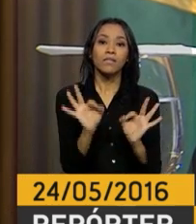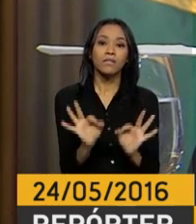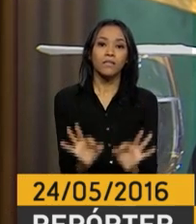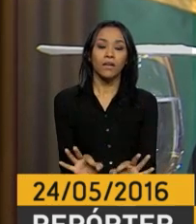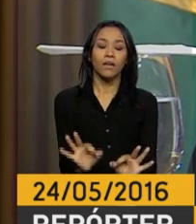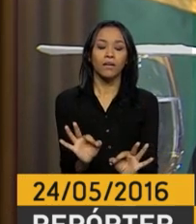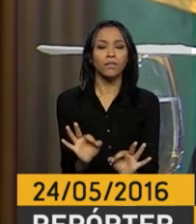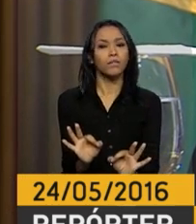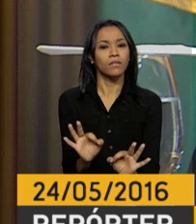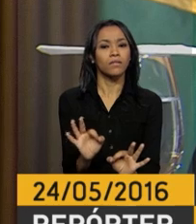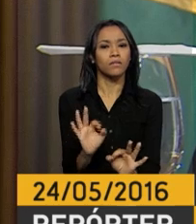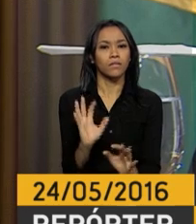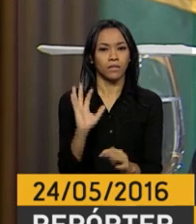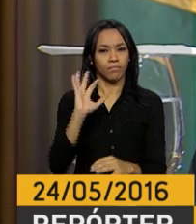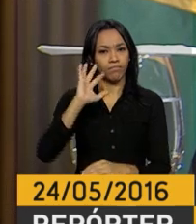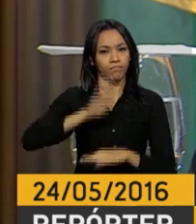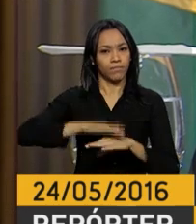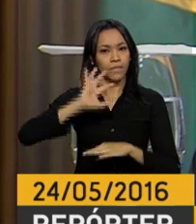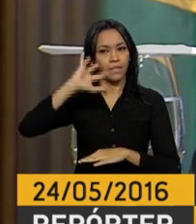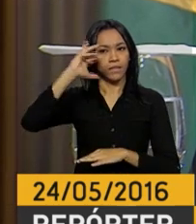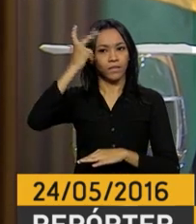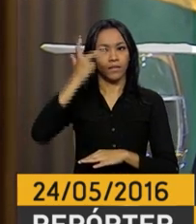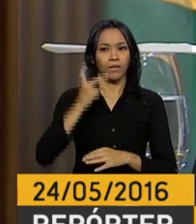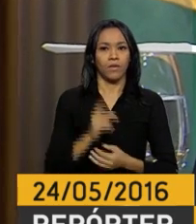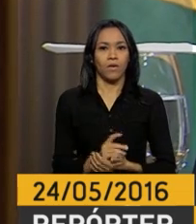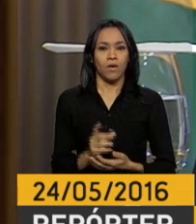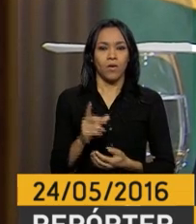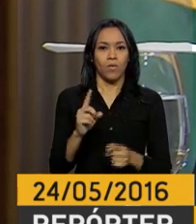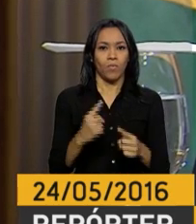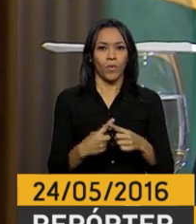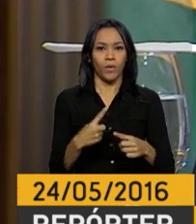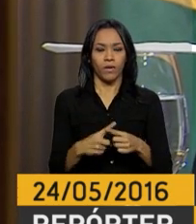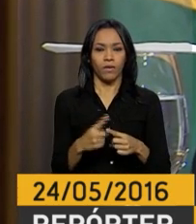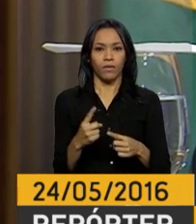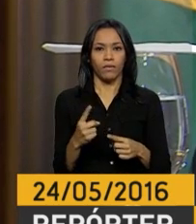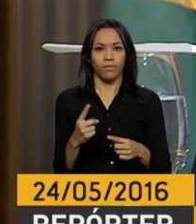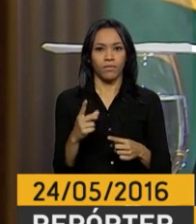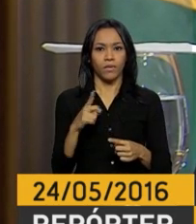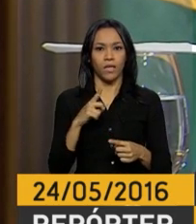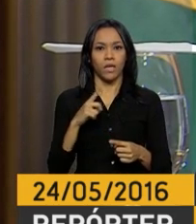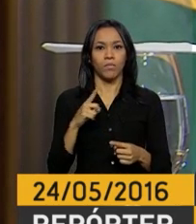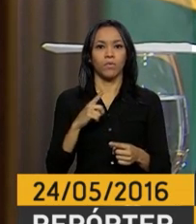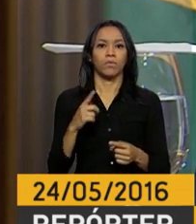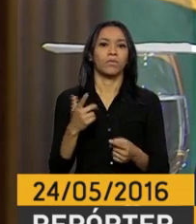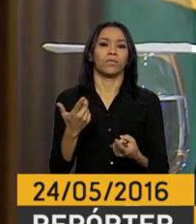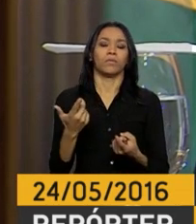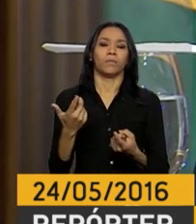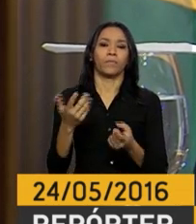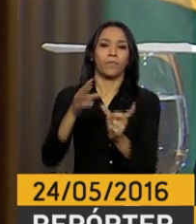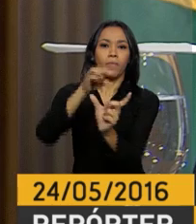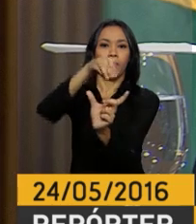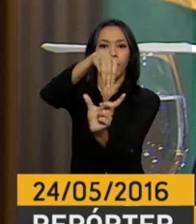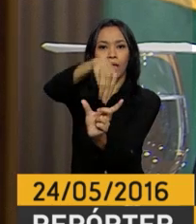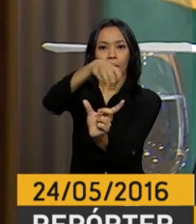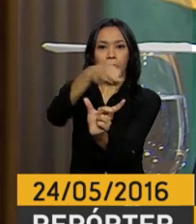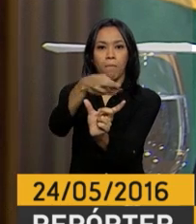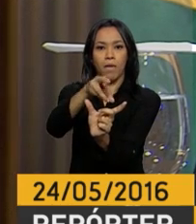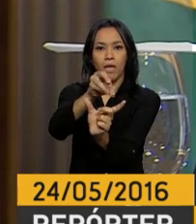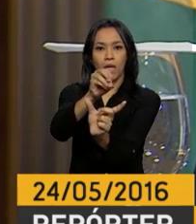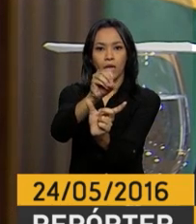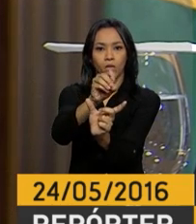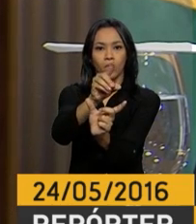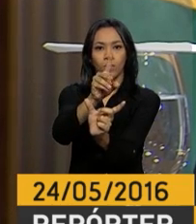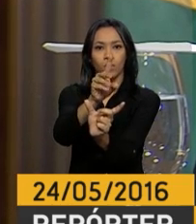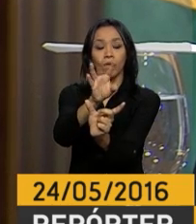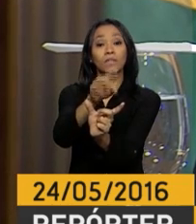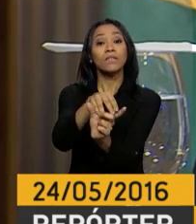porque nós teremos, na verdade, aí a meritocracia funcionando, quer dizer, as